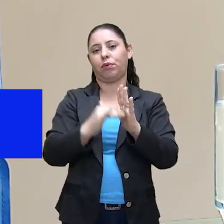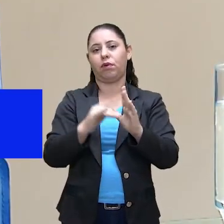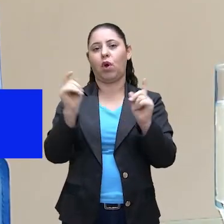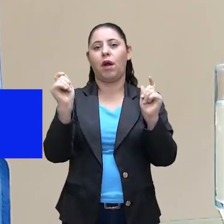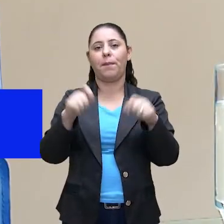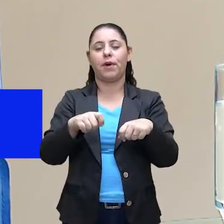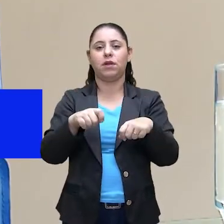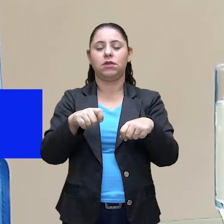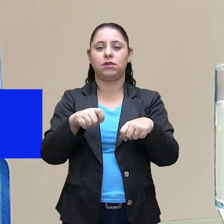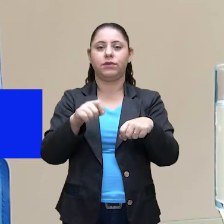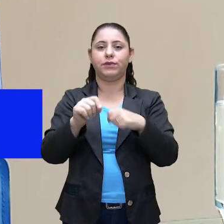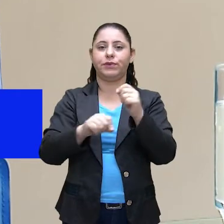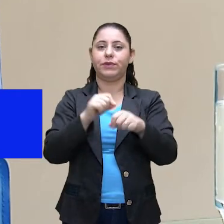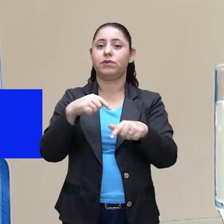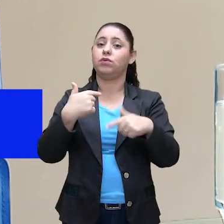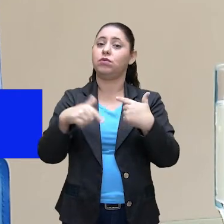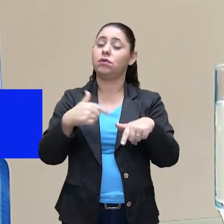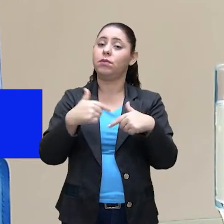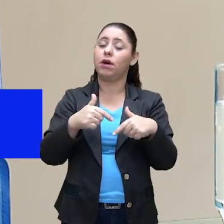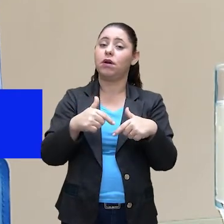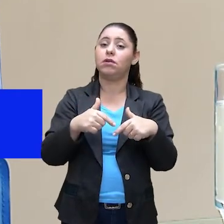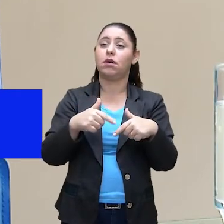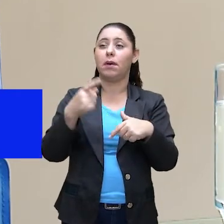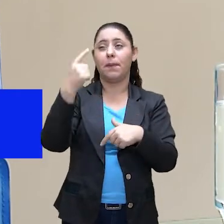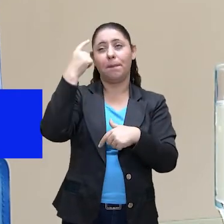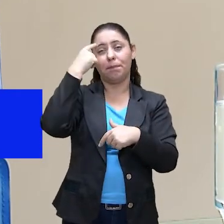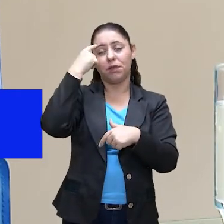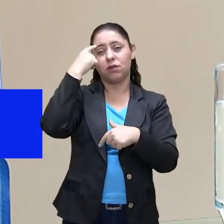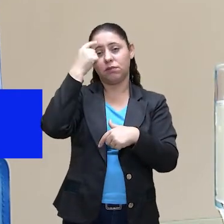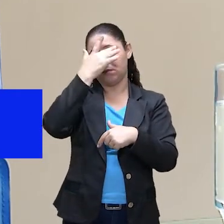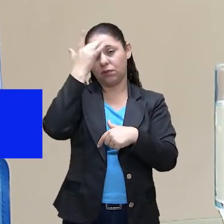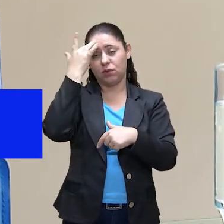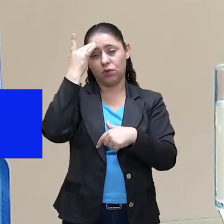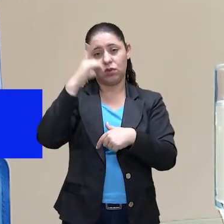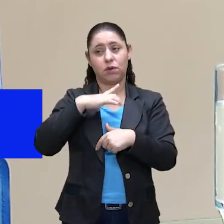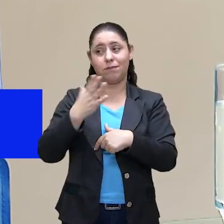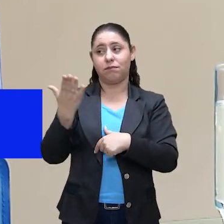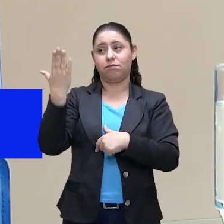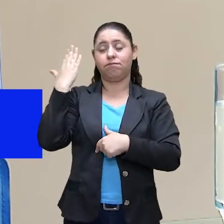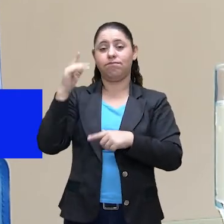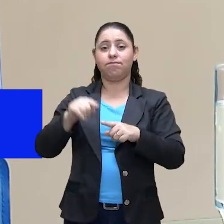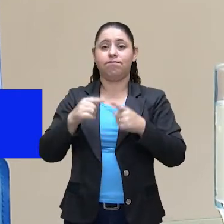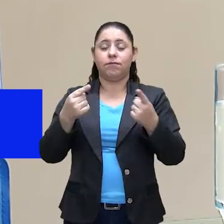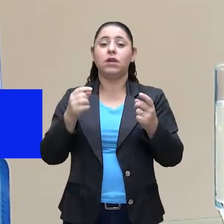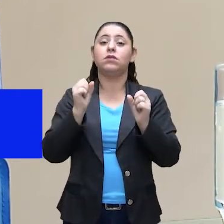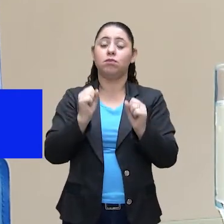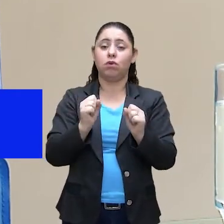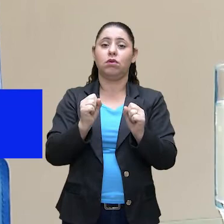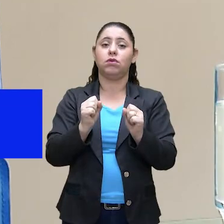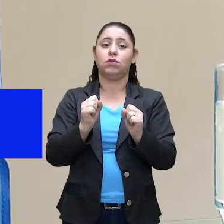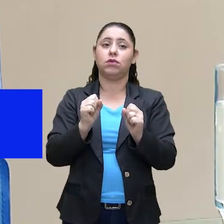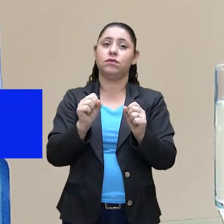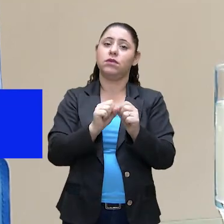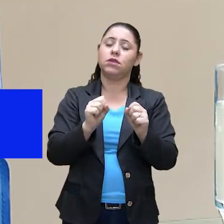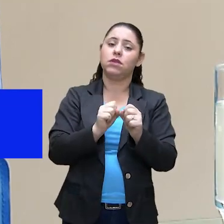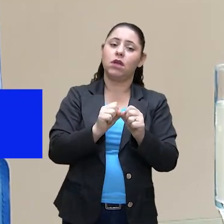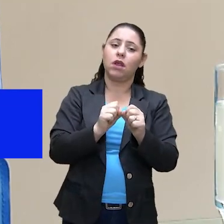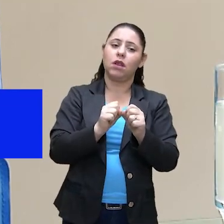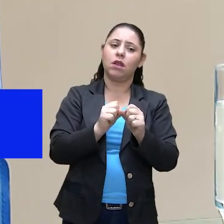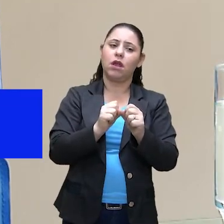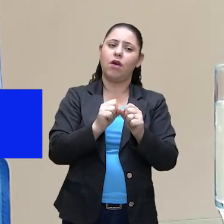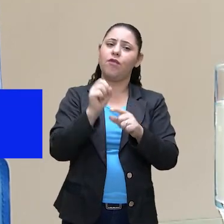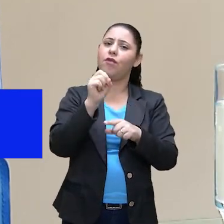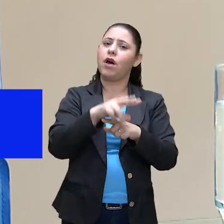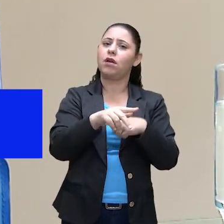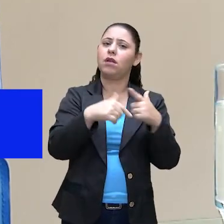com relação à capacidade global mental que esse indivíduo tinha. Mas ele pode